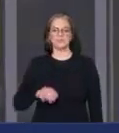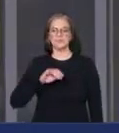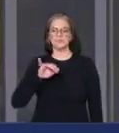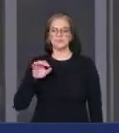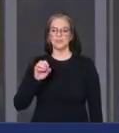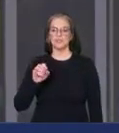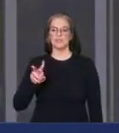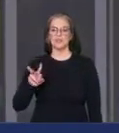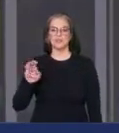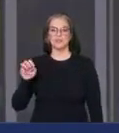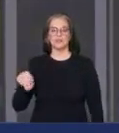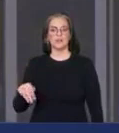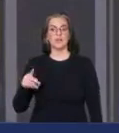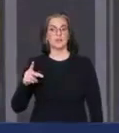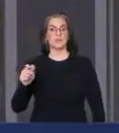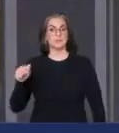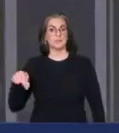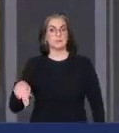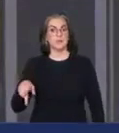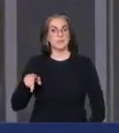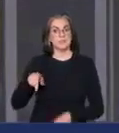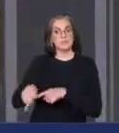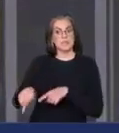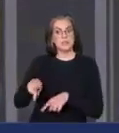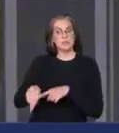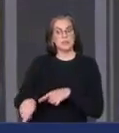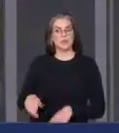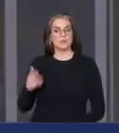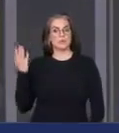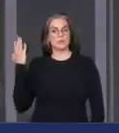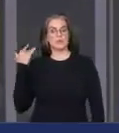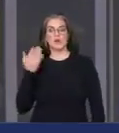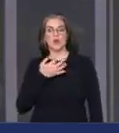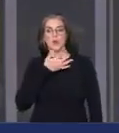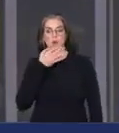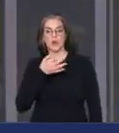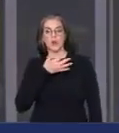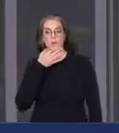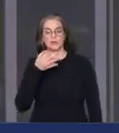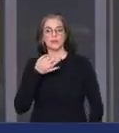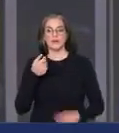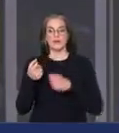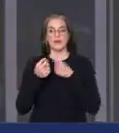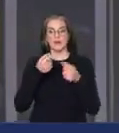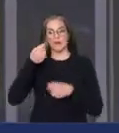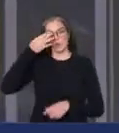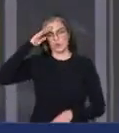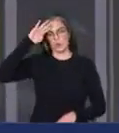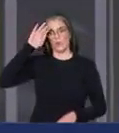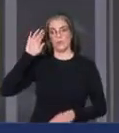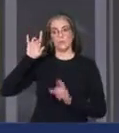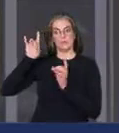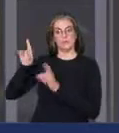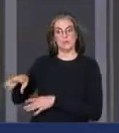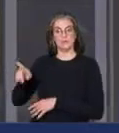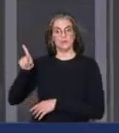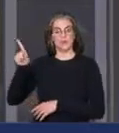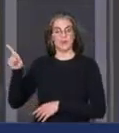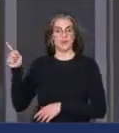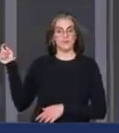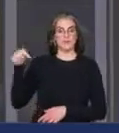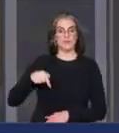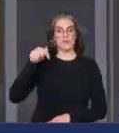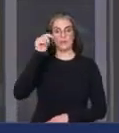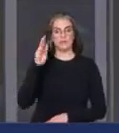censura, uma comentarista que saiu da ditadura cubana para trabalhar no Brasil, está sendo censurada no Brasil.